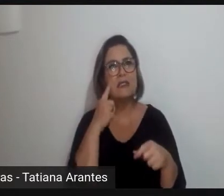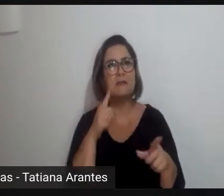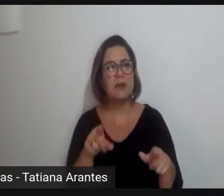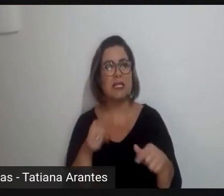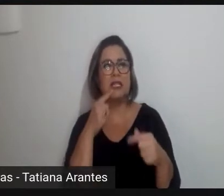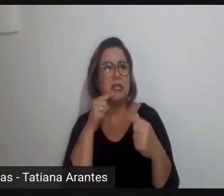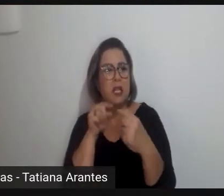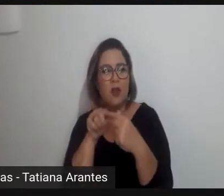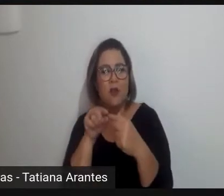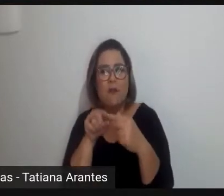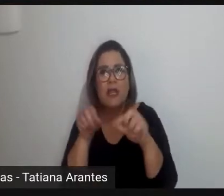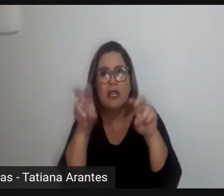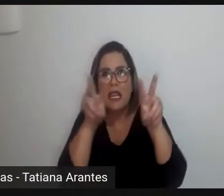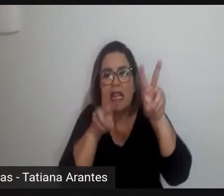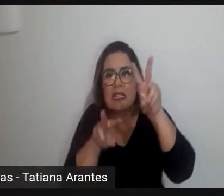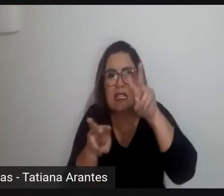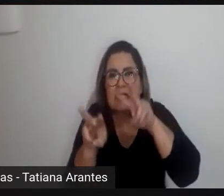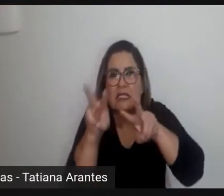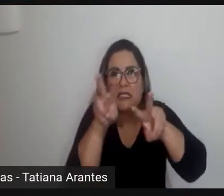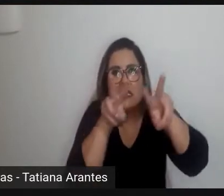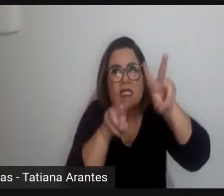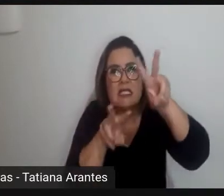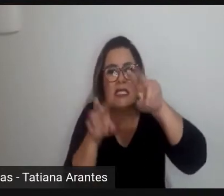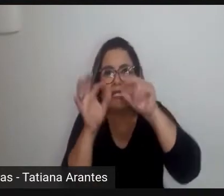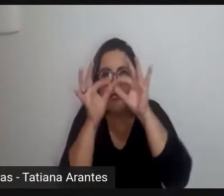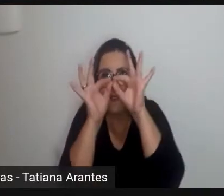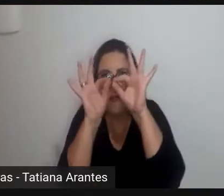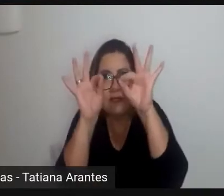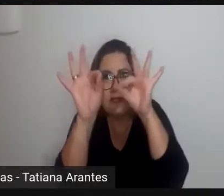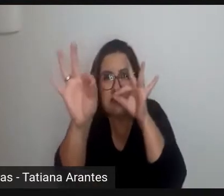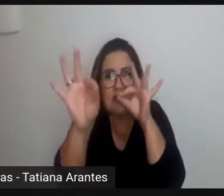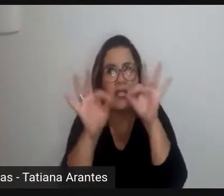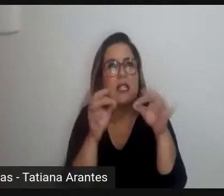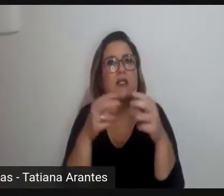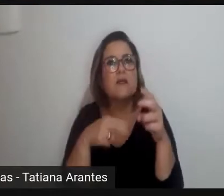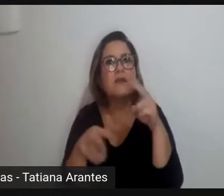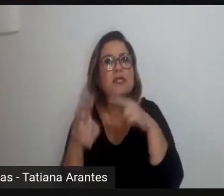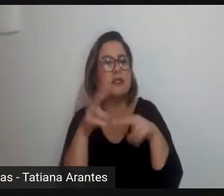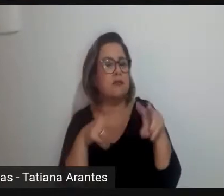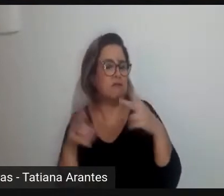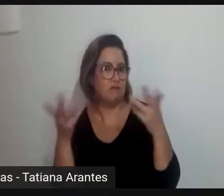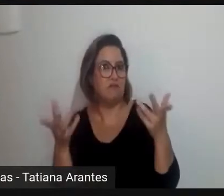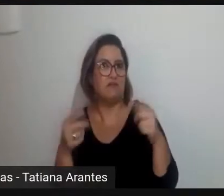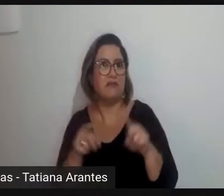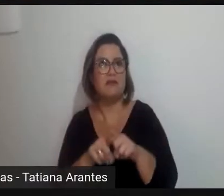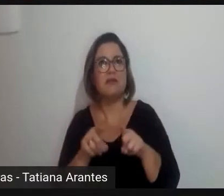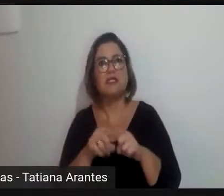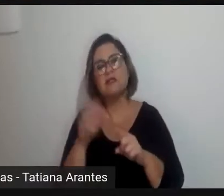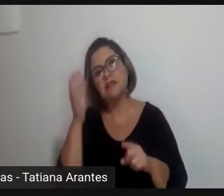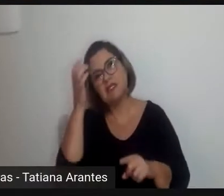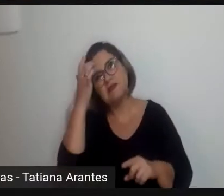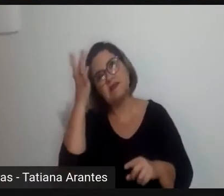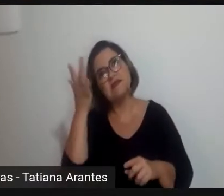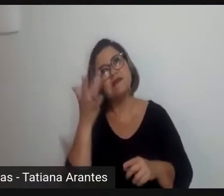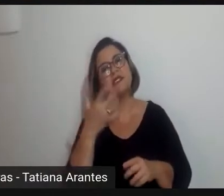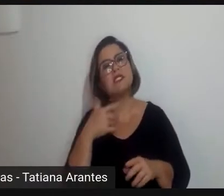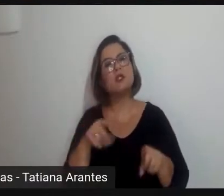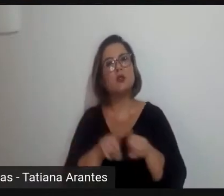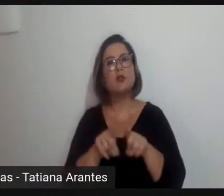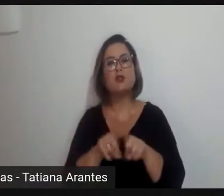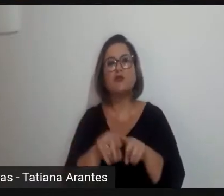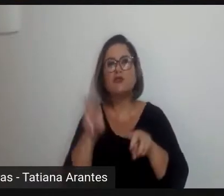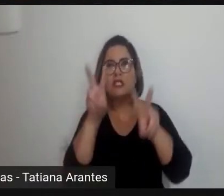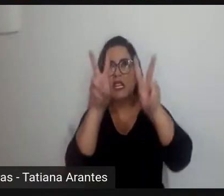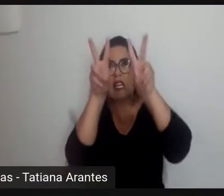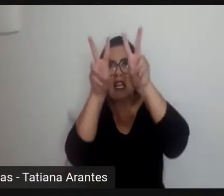adequada entre os músculos visuais e para favorecer aí uma boa qualidade visual,